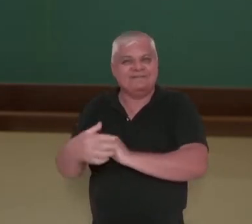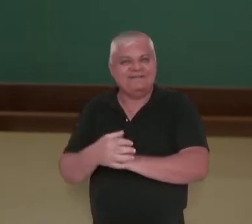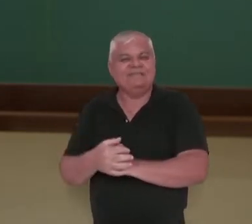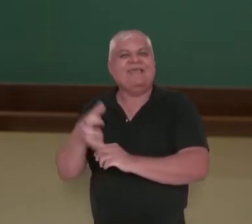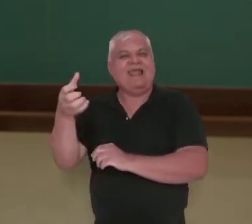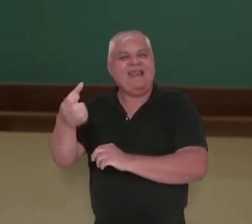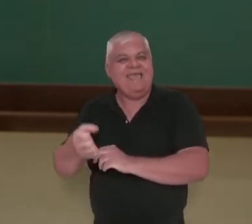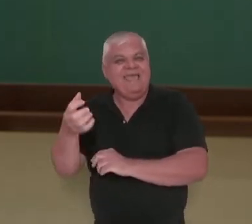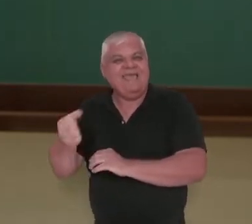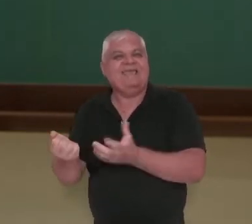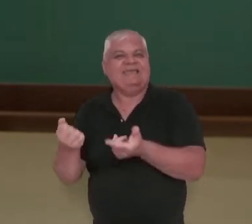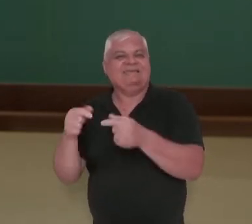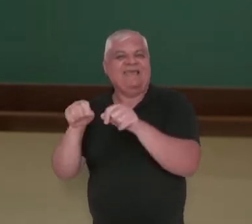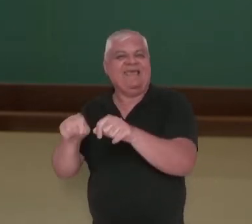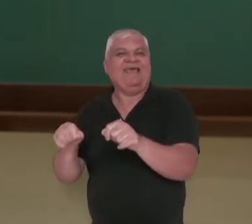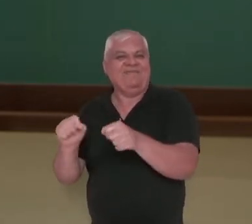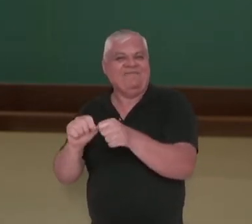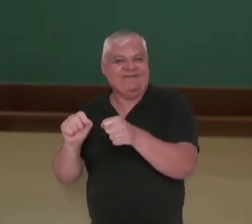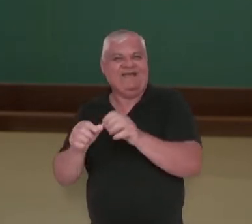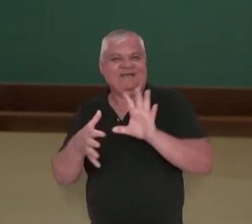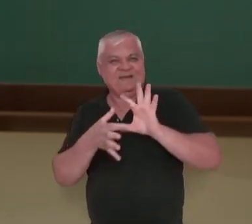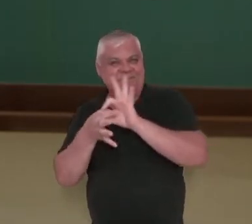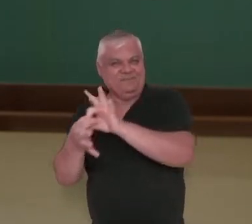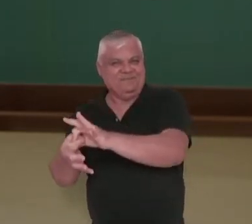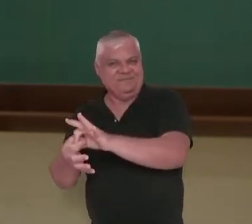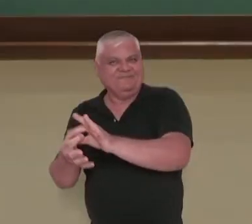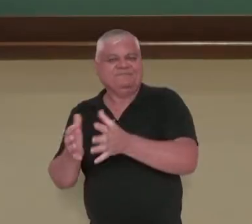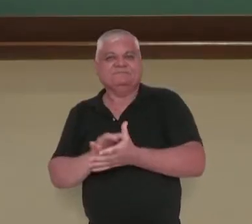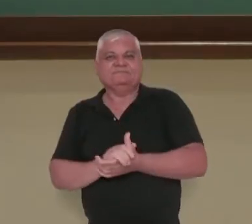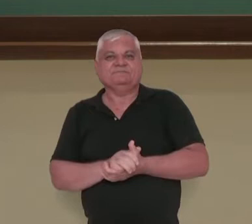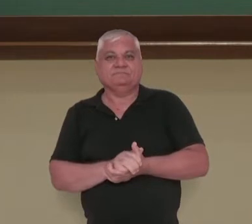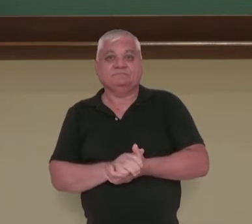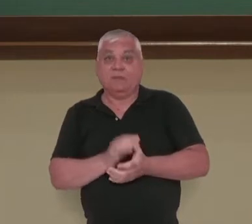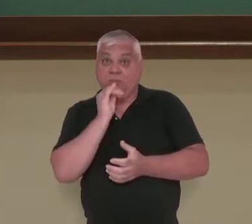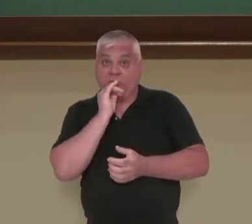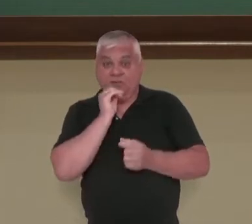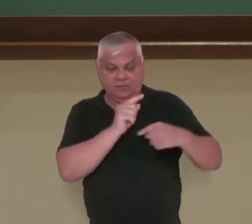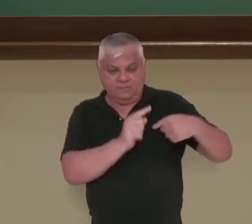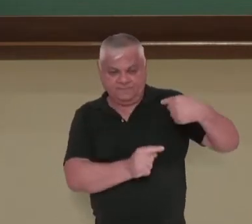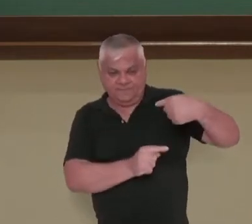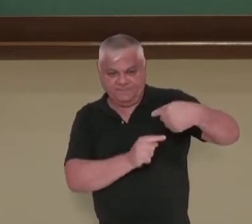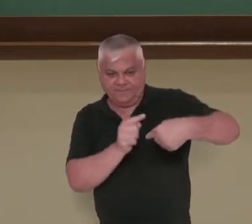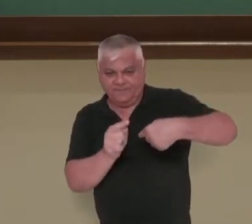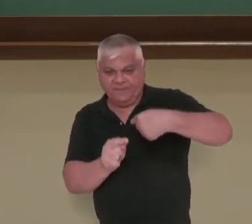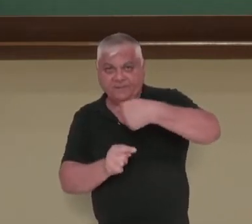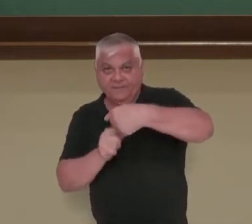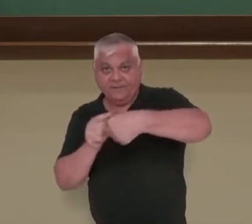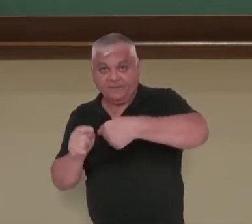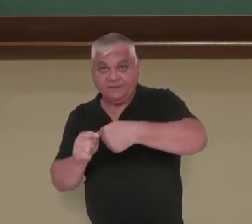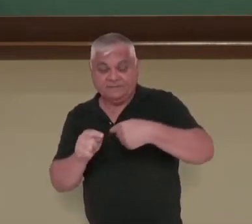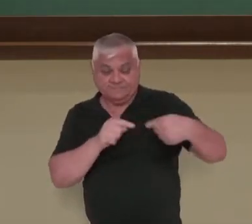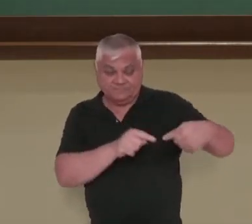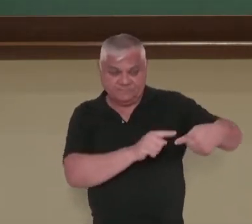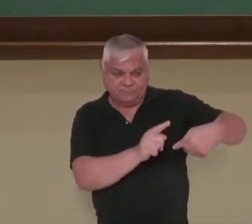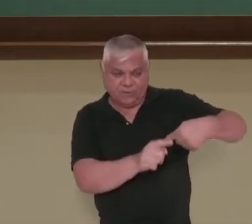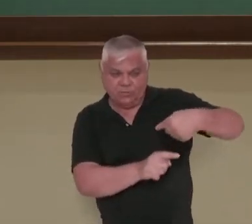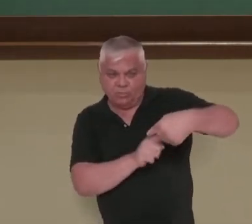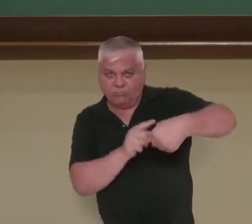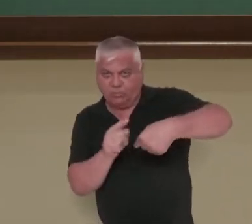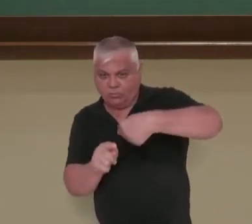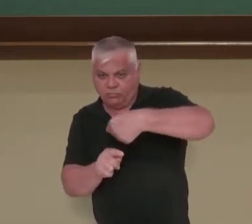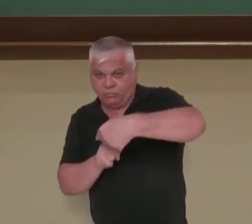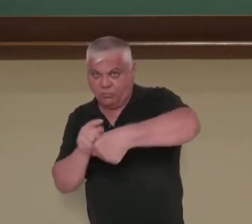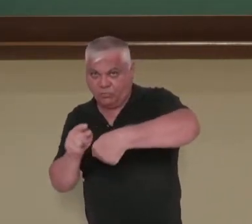são elas que encerram a cadeia alimentar. Uma vez que a cadeia alimentar inicia ali com os organismos autotróficos,